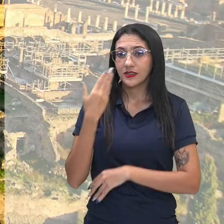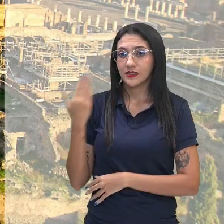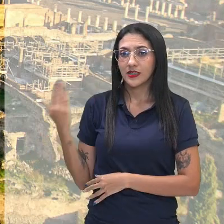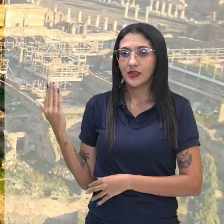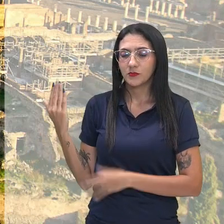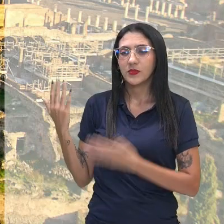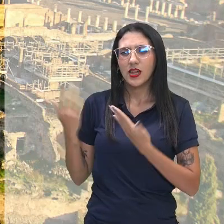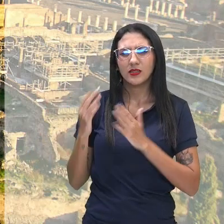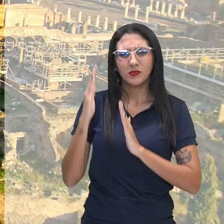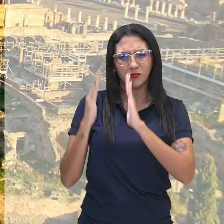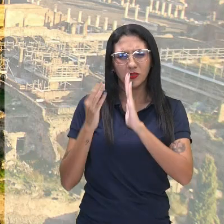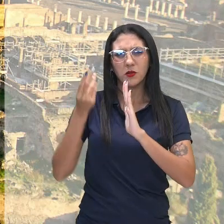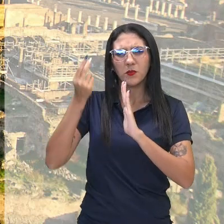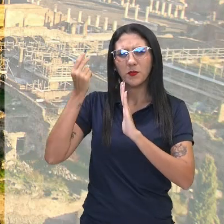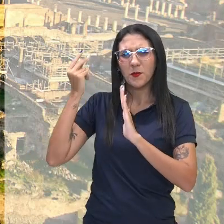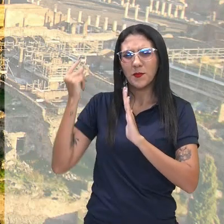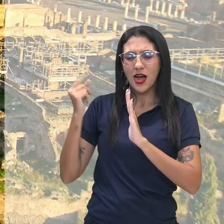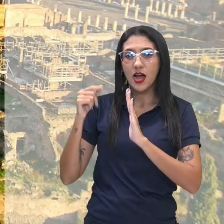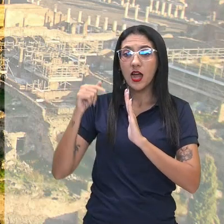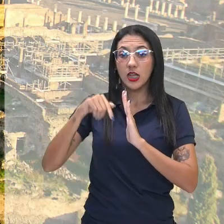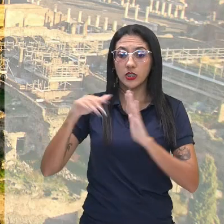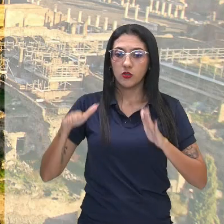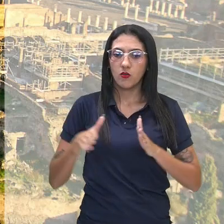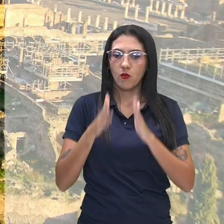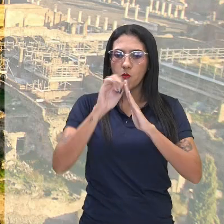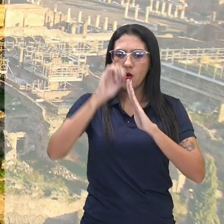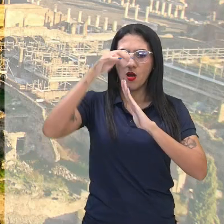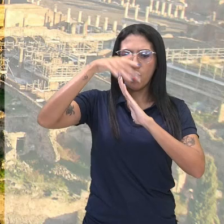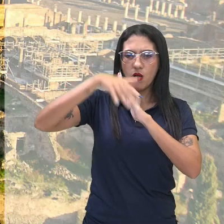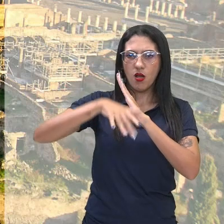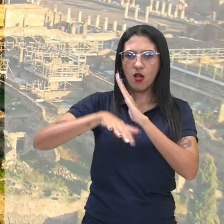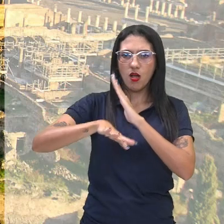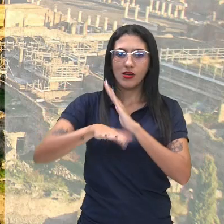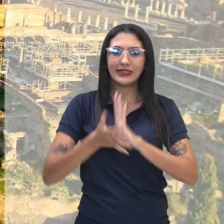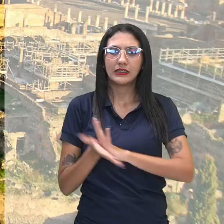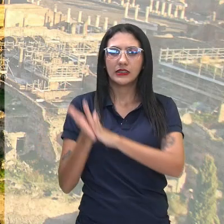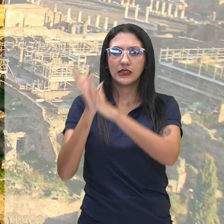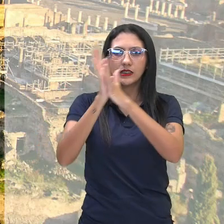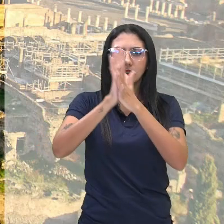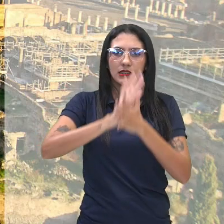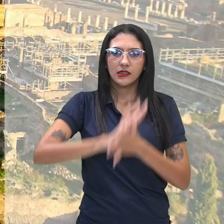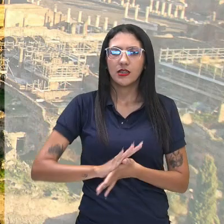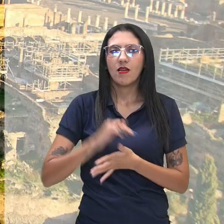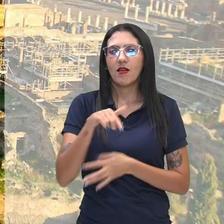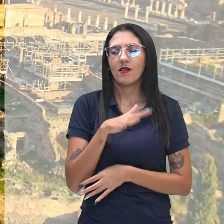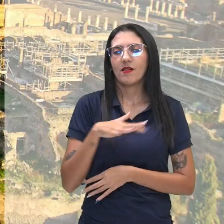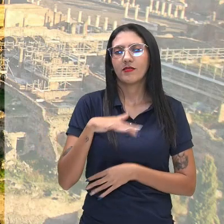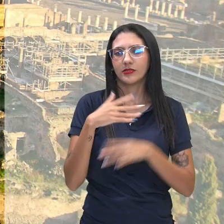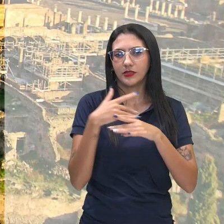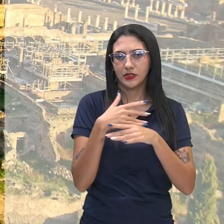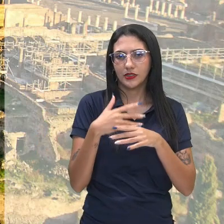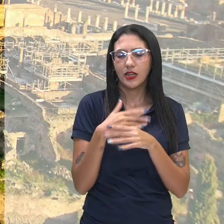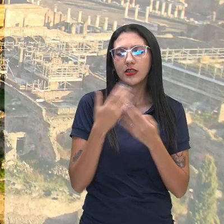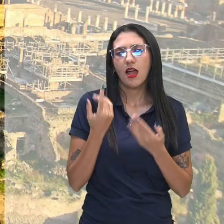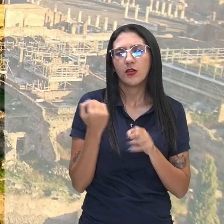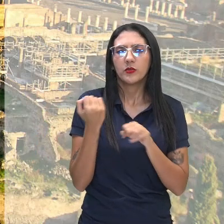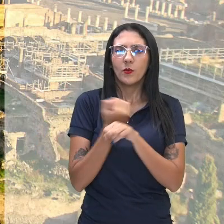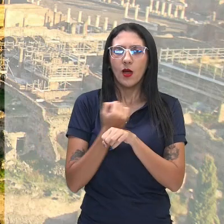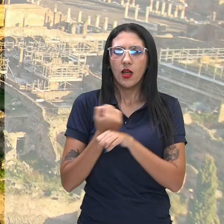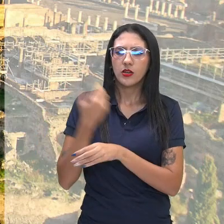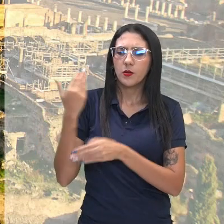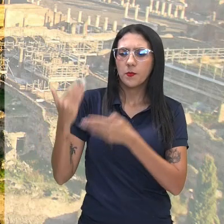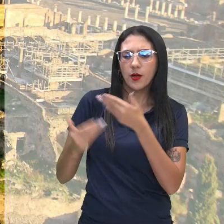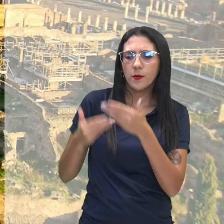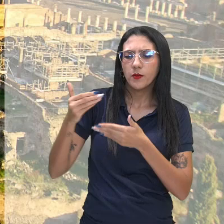ele entrou em erupção, ele destruiu completamente essas cidades, né? E com o passar aí dos anos, a população, né, a civilização pôde